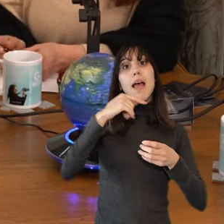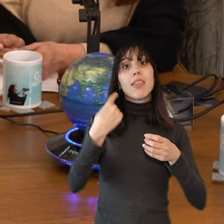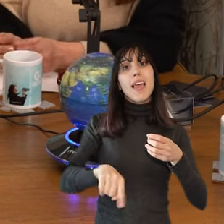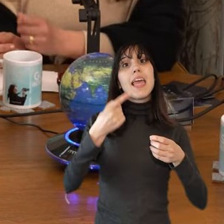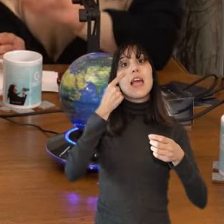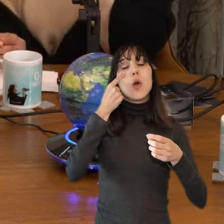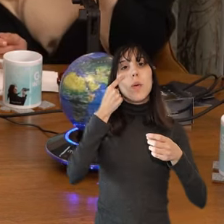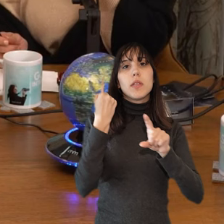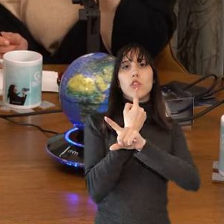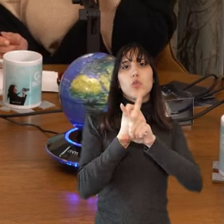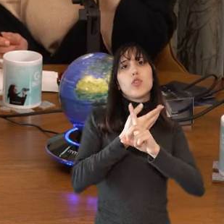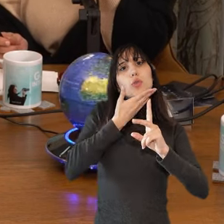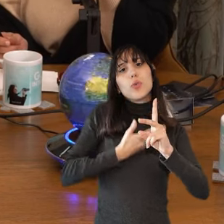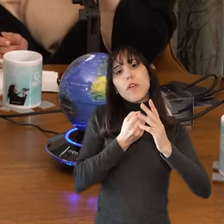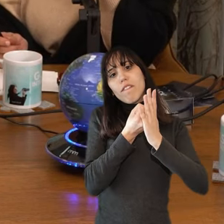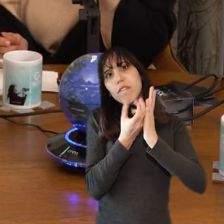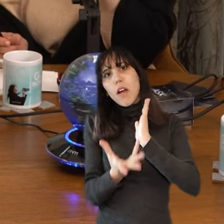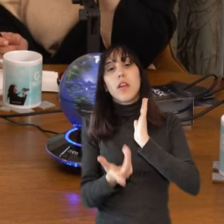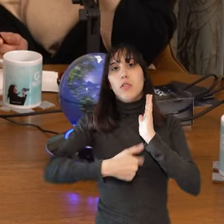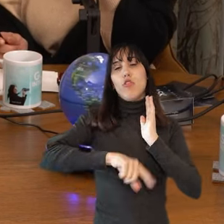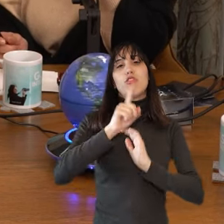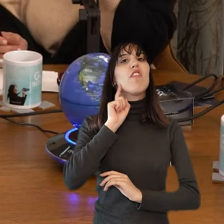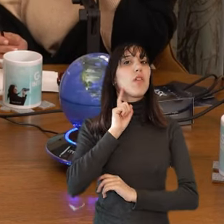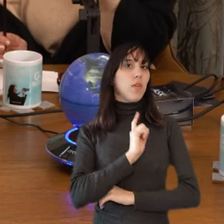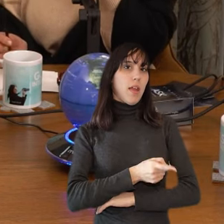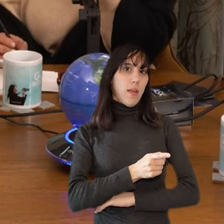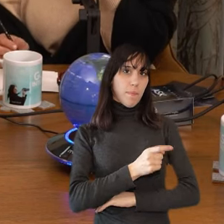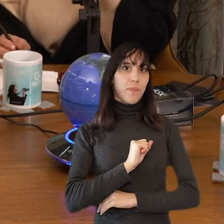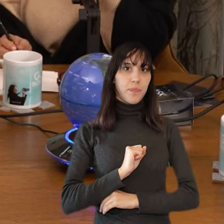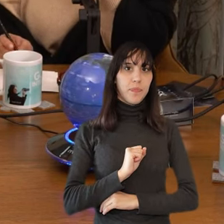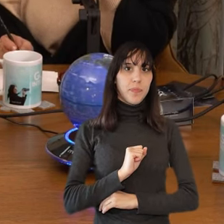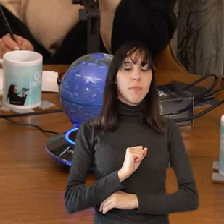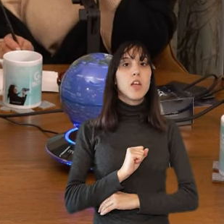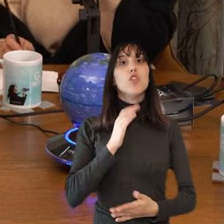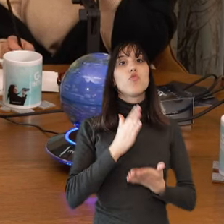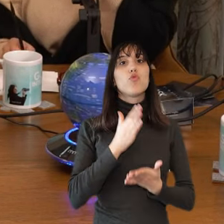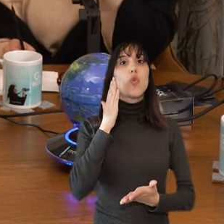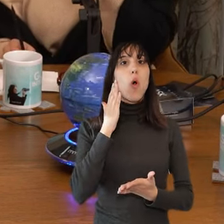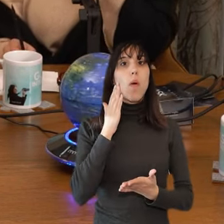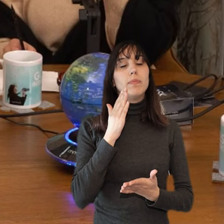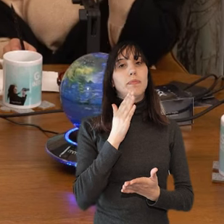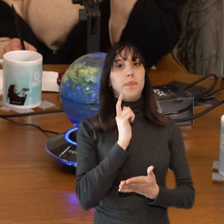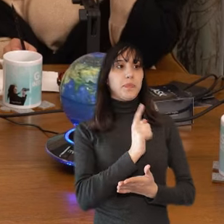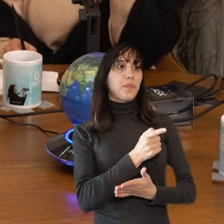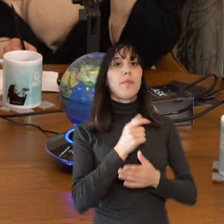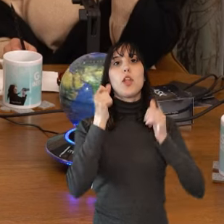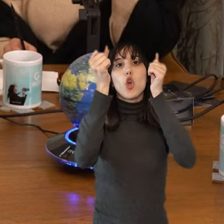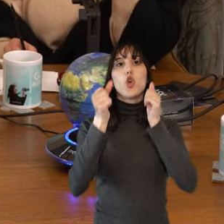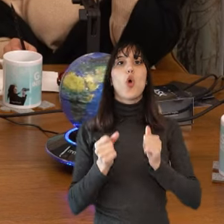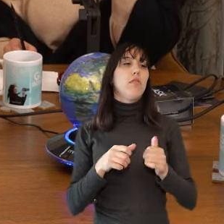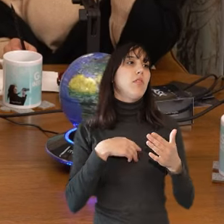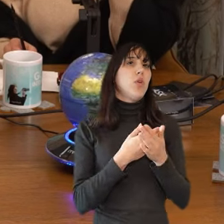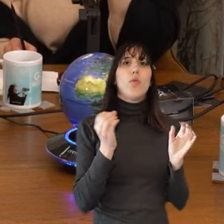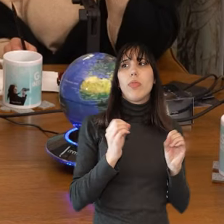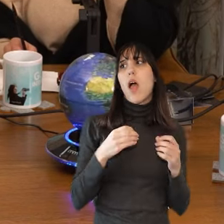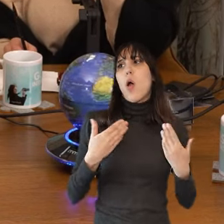de desenvolvimento eh que nós valorizamos não é portanto não existe não existe aqui um sistema classificativo ou